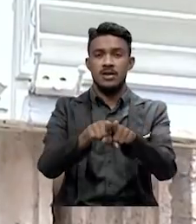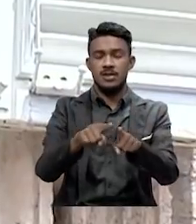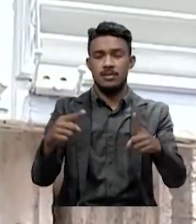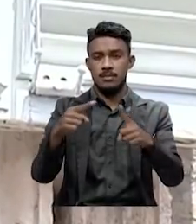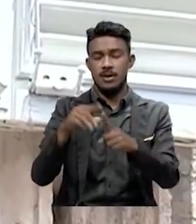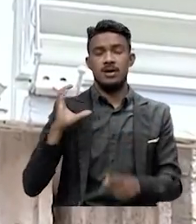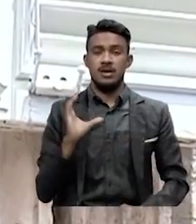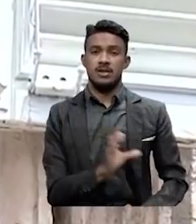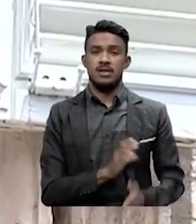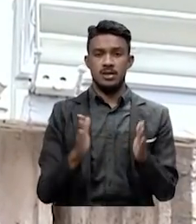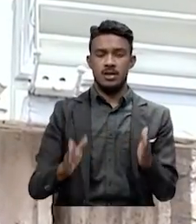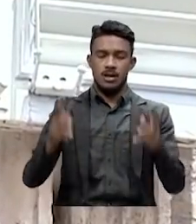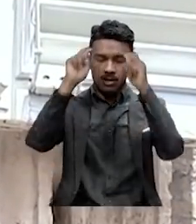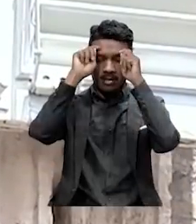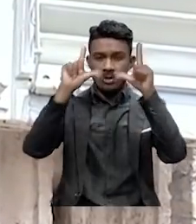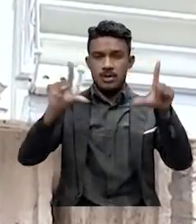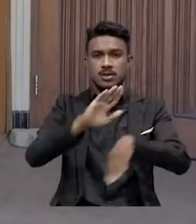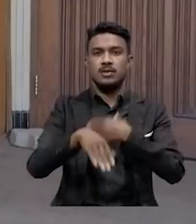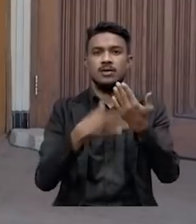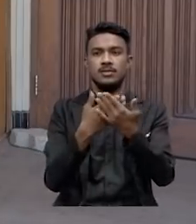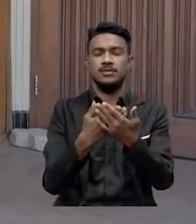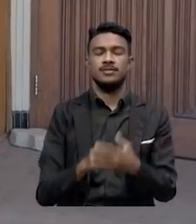sarani katolika Timor.